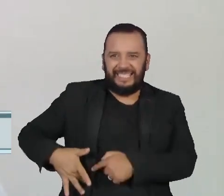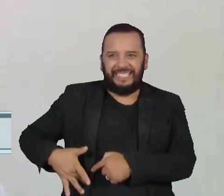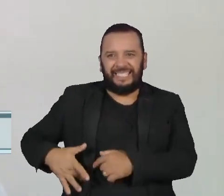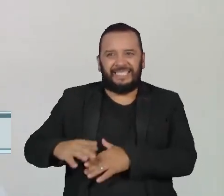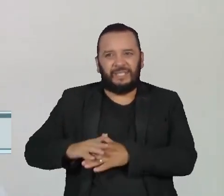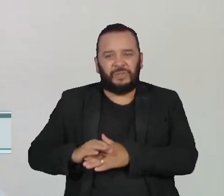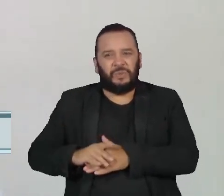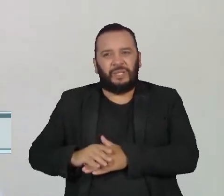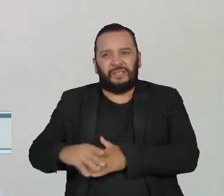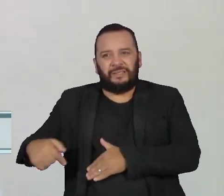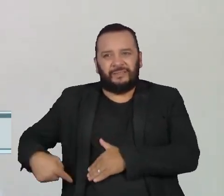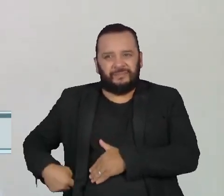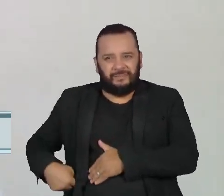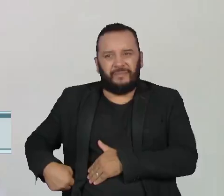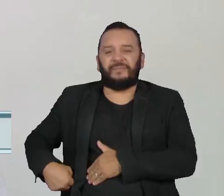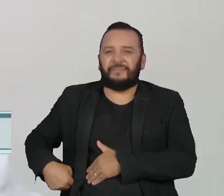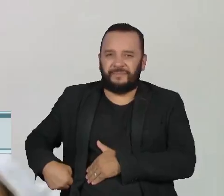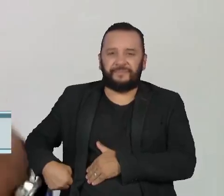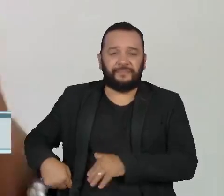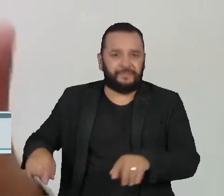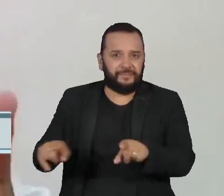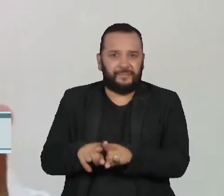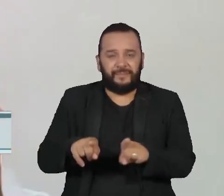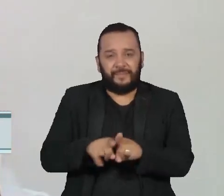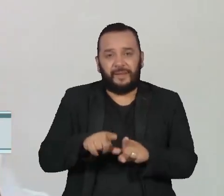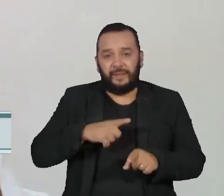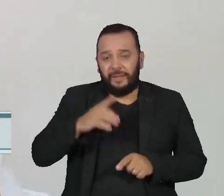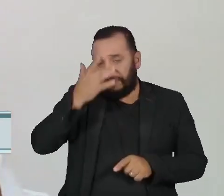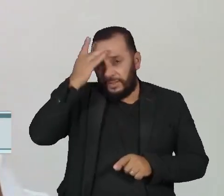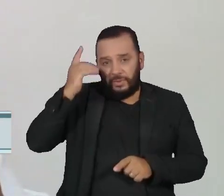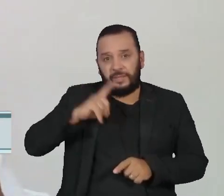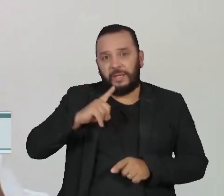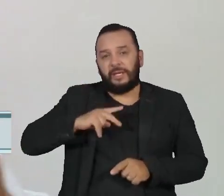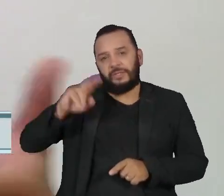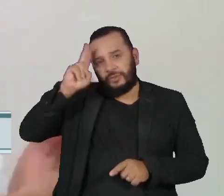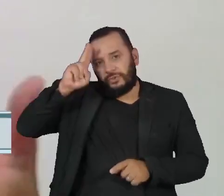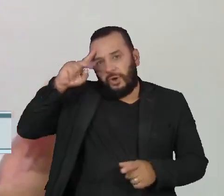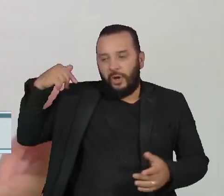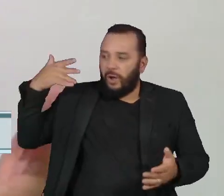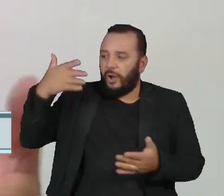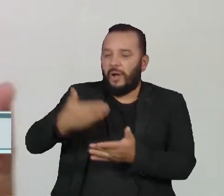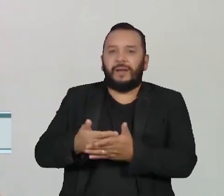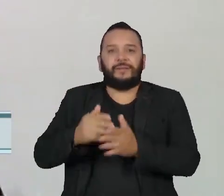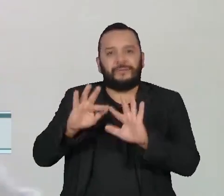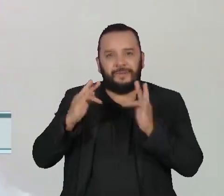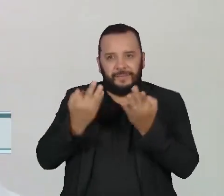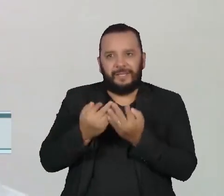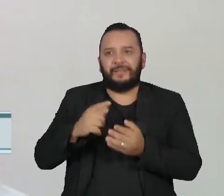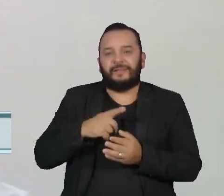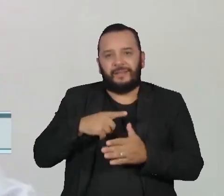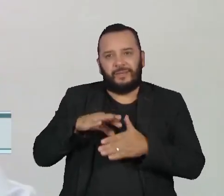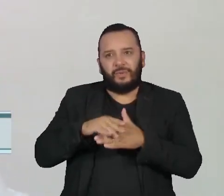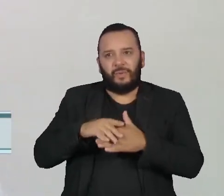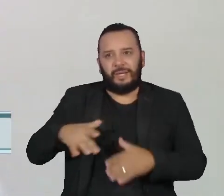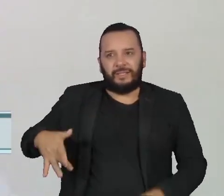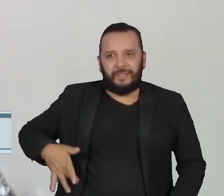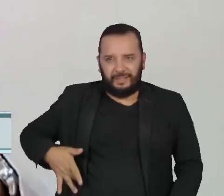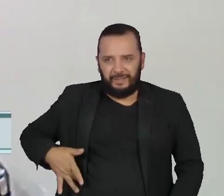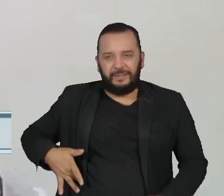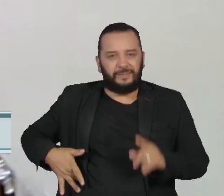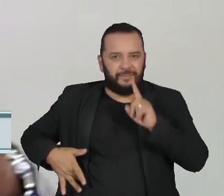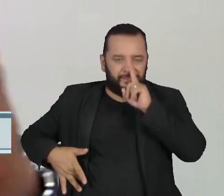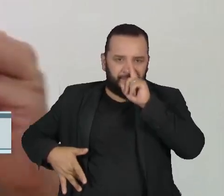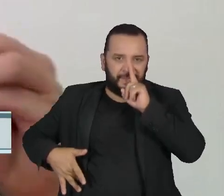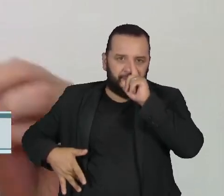doença renal crônica. Pessoas que têm história familiar de doença renal crônica também têm risco, porque existe